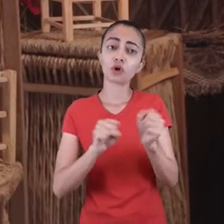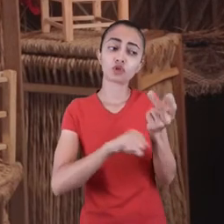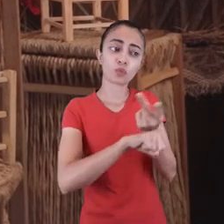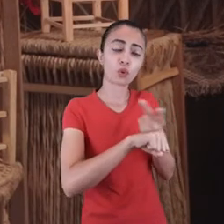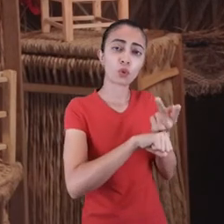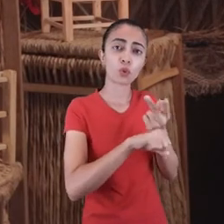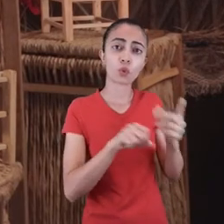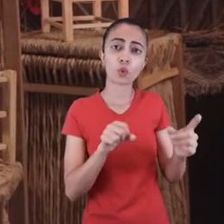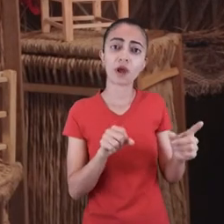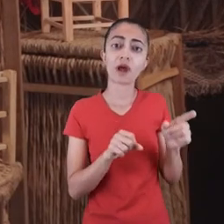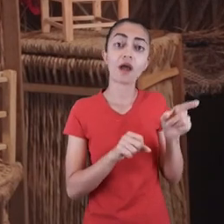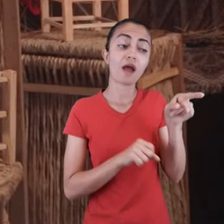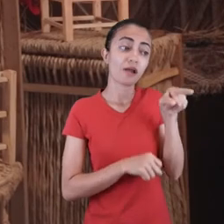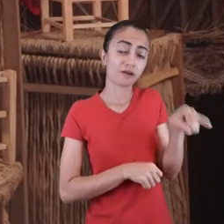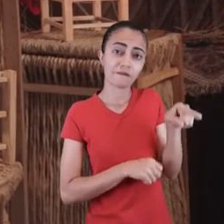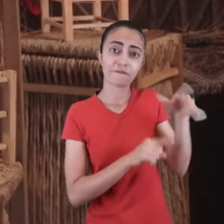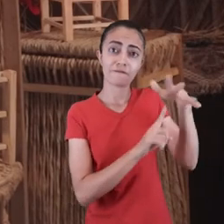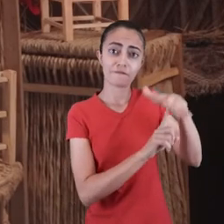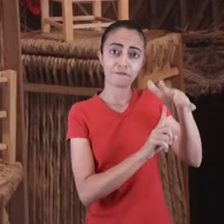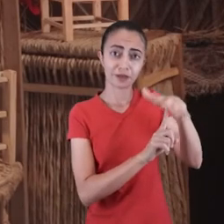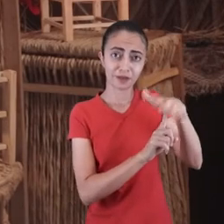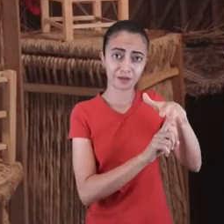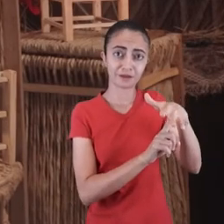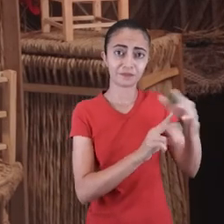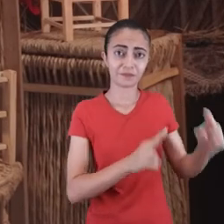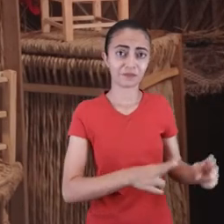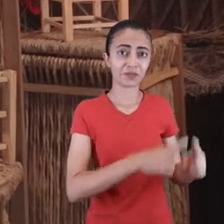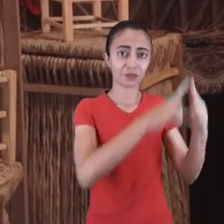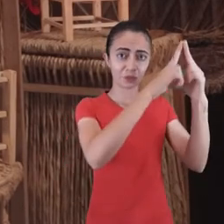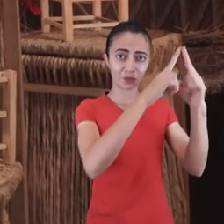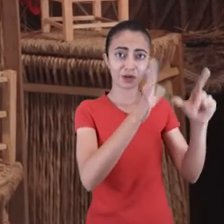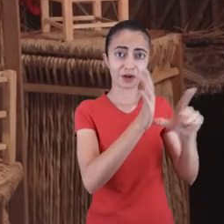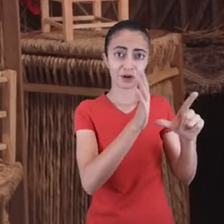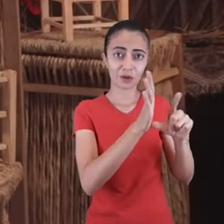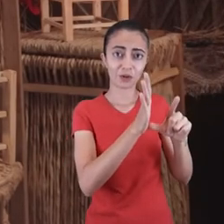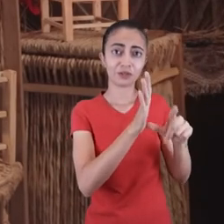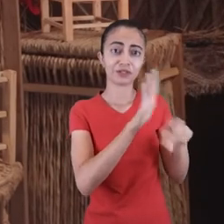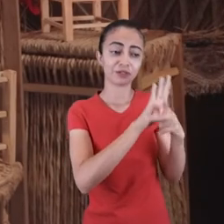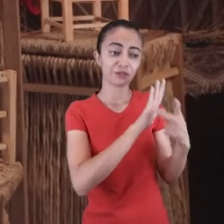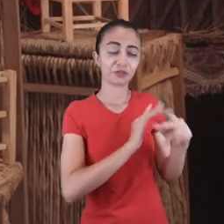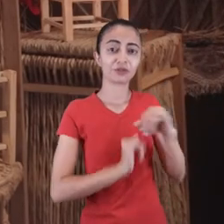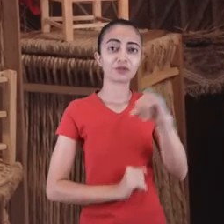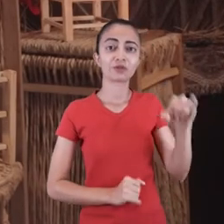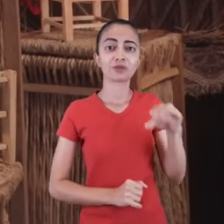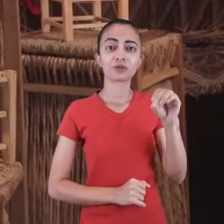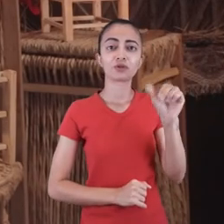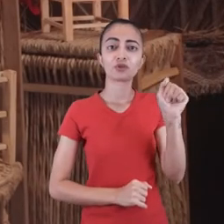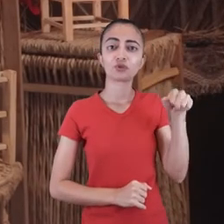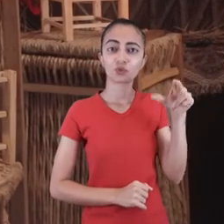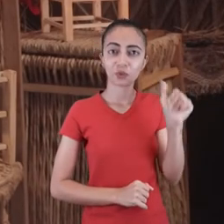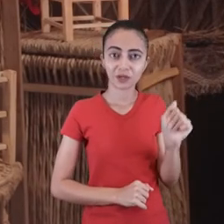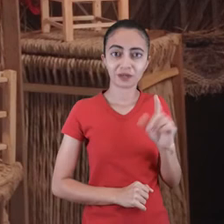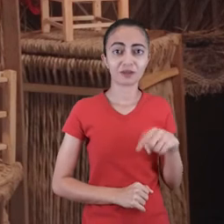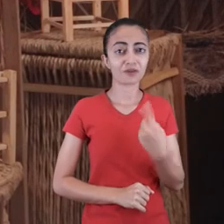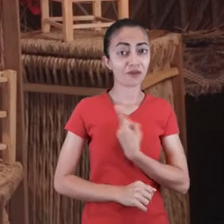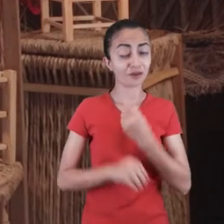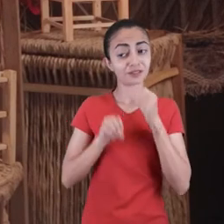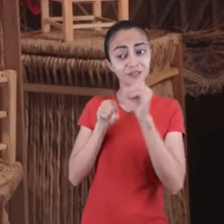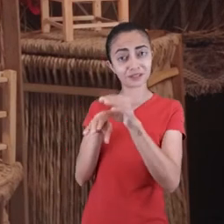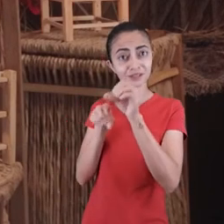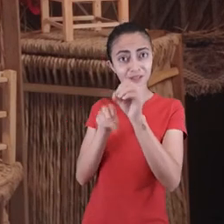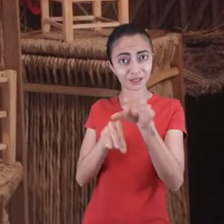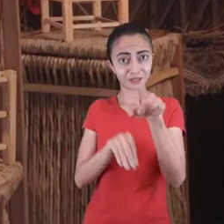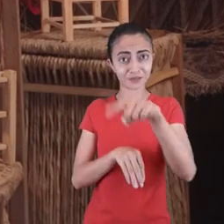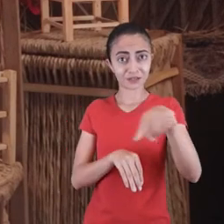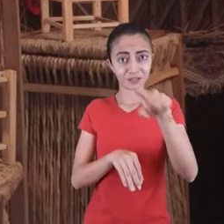o Bloco O, loja da Dona Joana, que nós ensina a vocês fazer